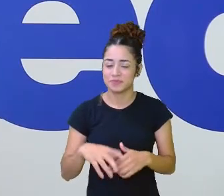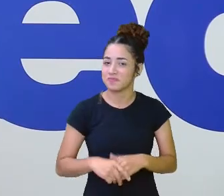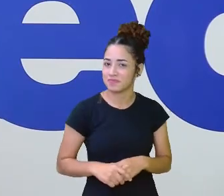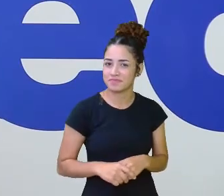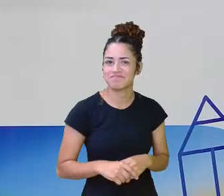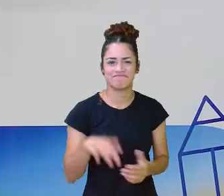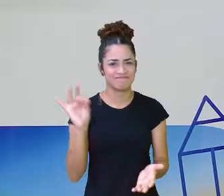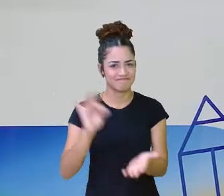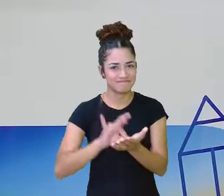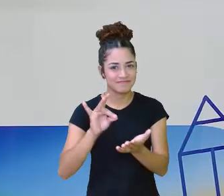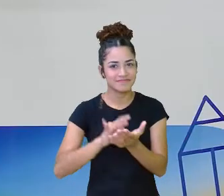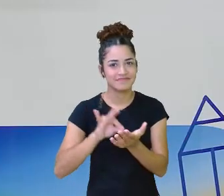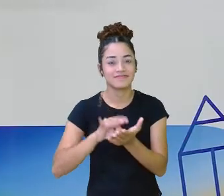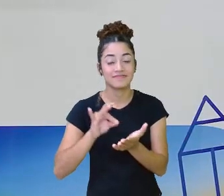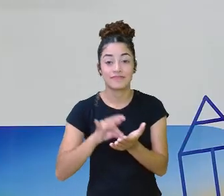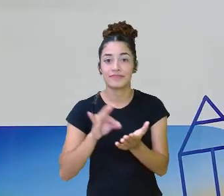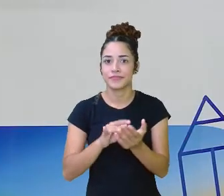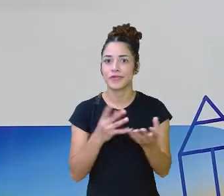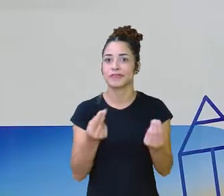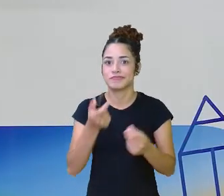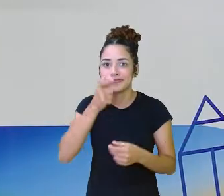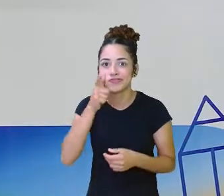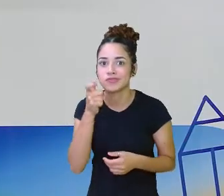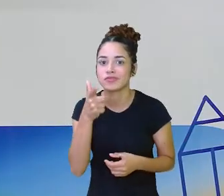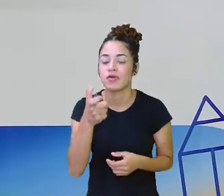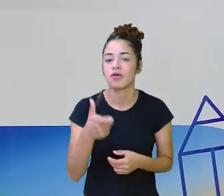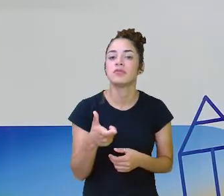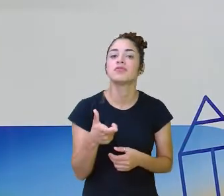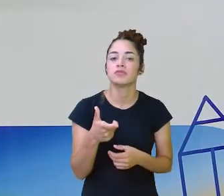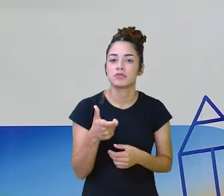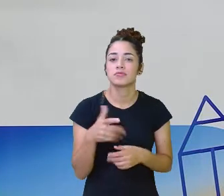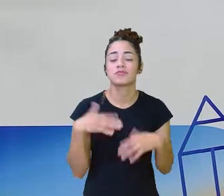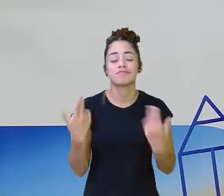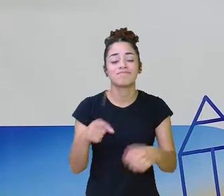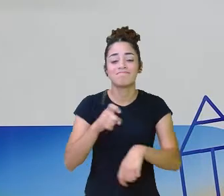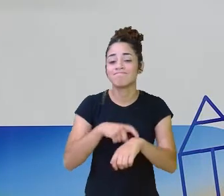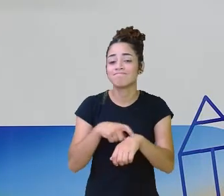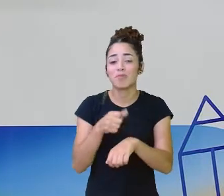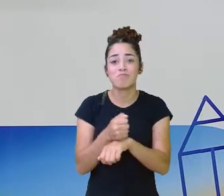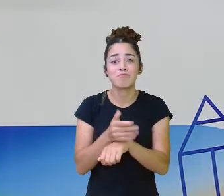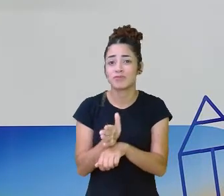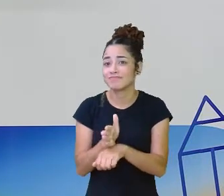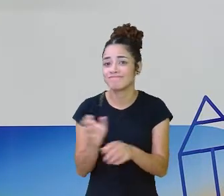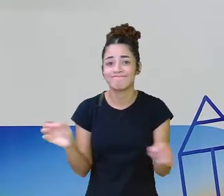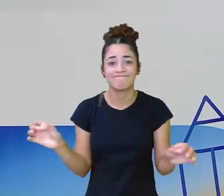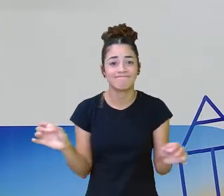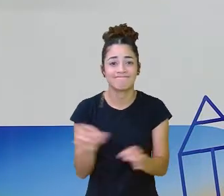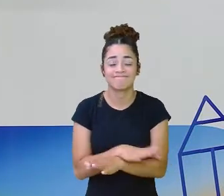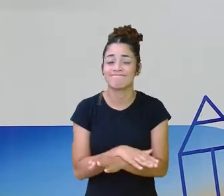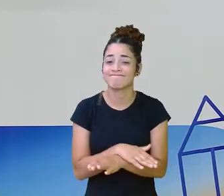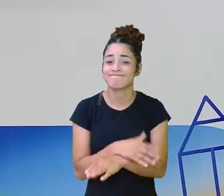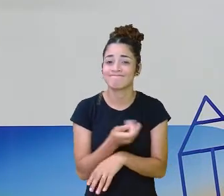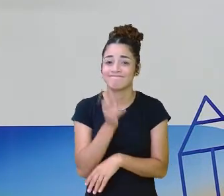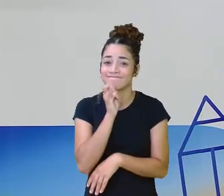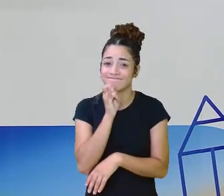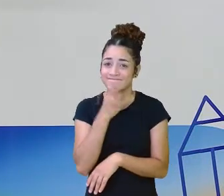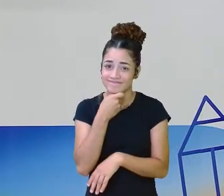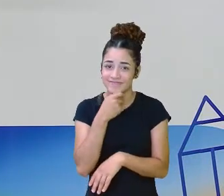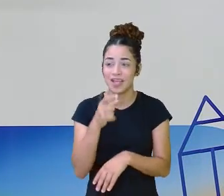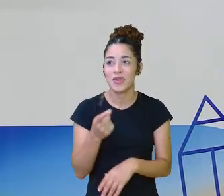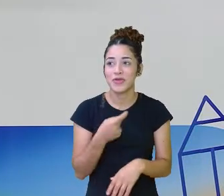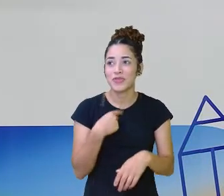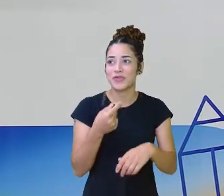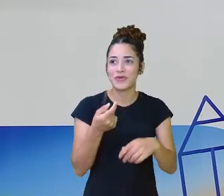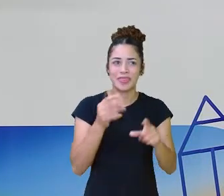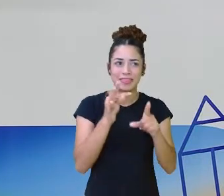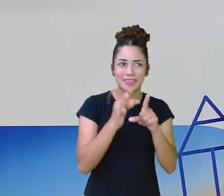É verdade, gente. Muito interessante isso. Mas o nosso tempo acabou. Olha só, eu falando de tempo aqui,